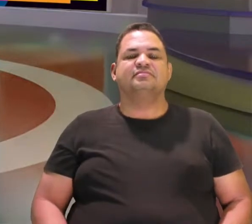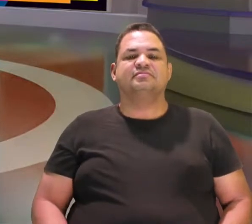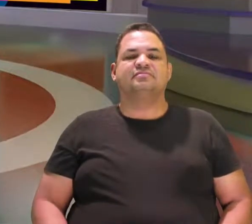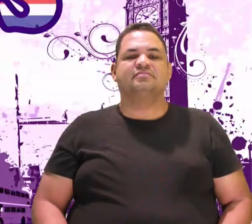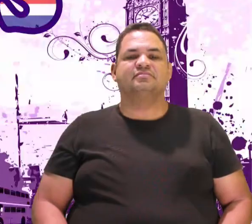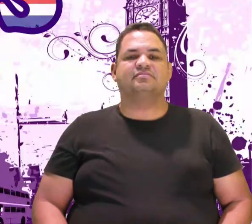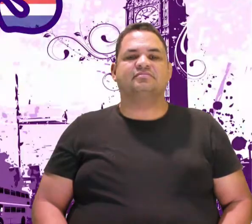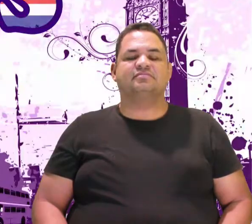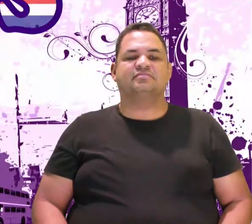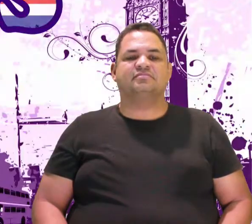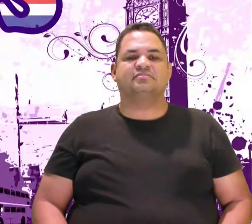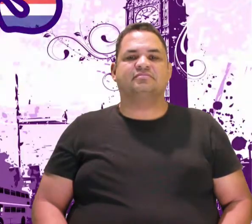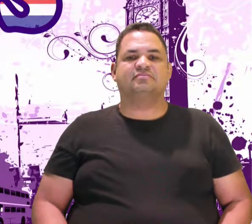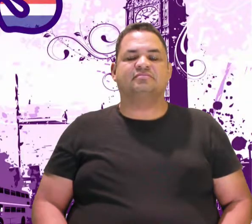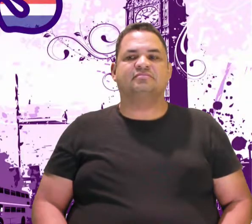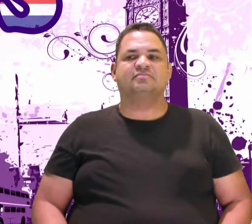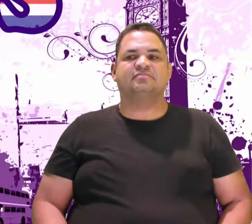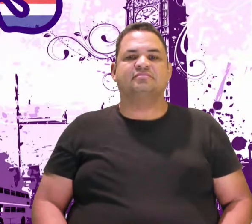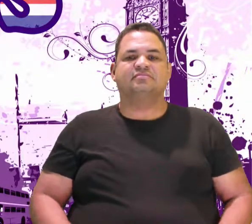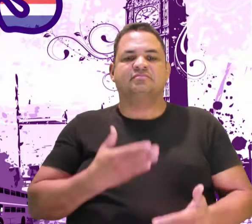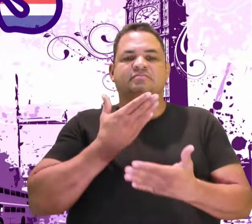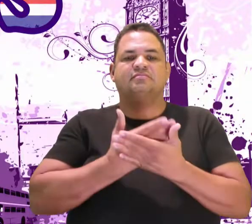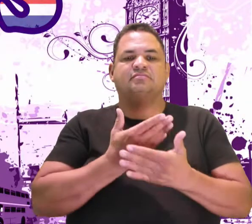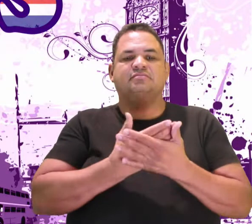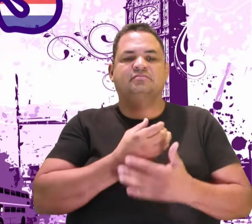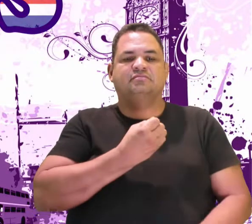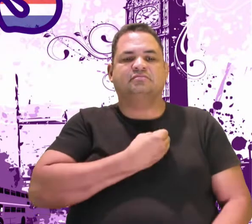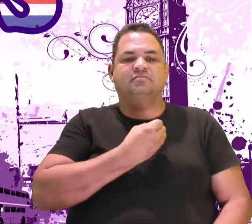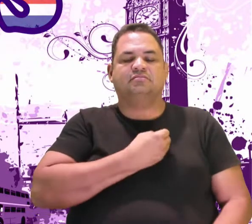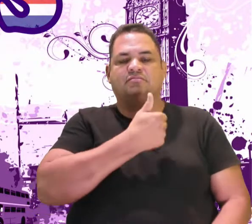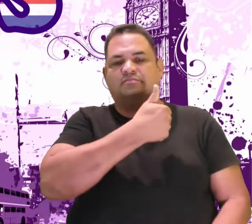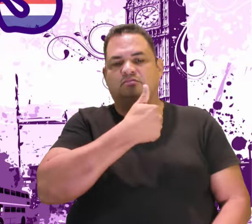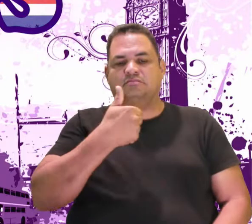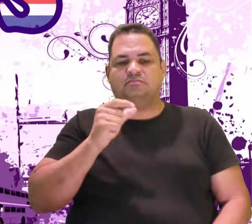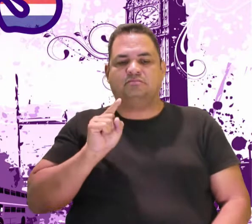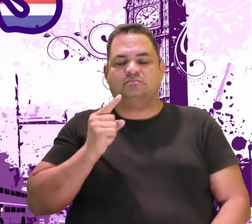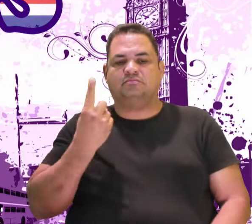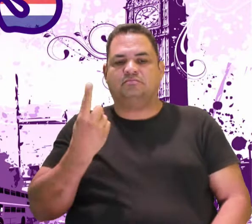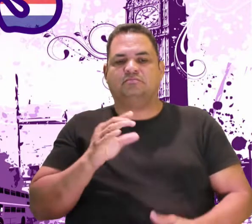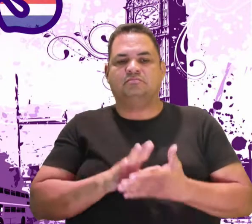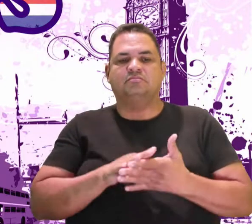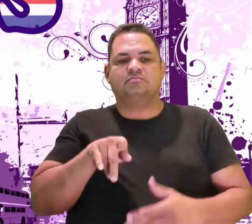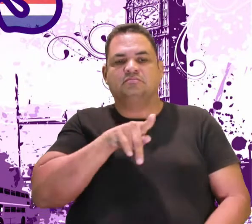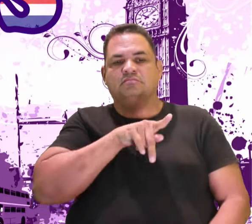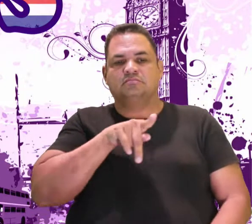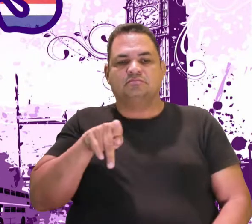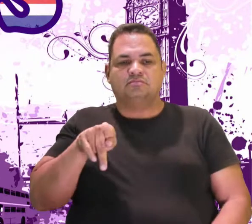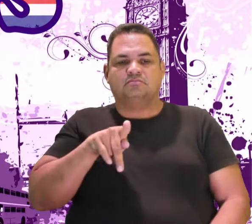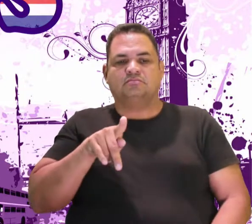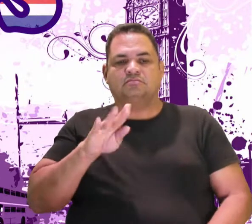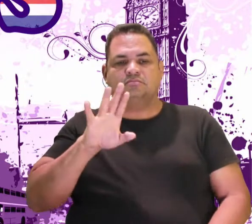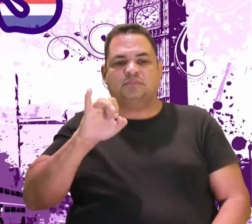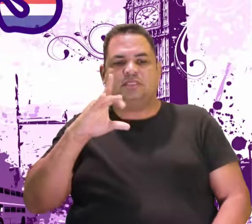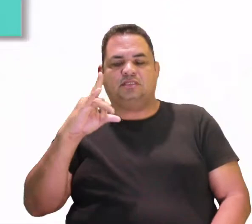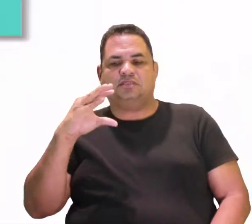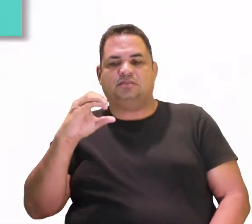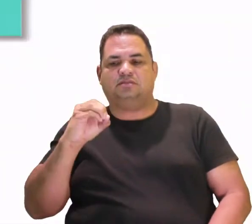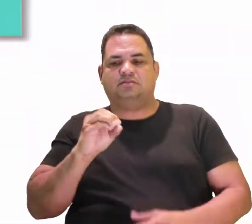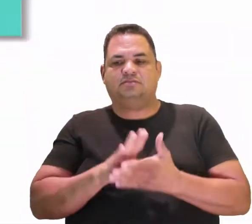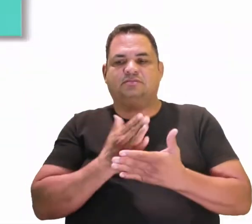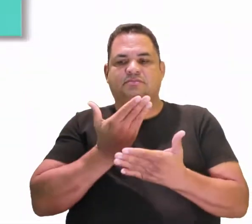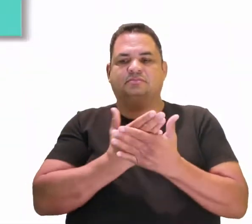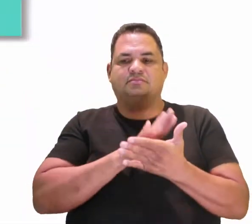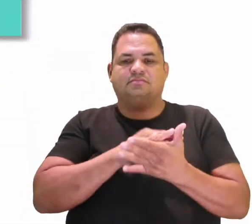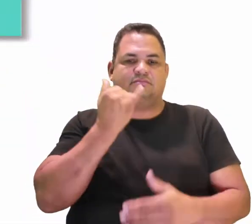begin? Aula 11.1, comigo, Teacher Patrícia, e seu